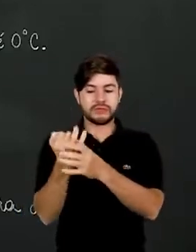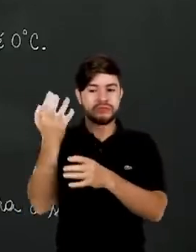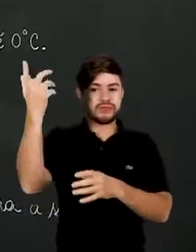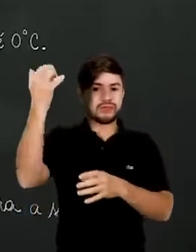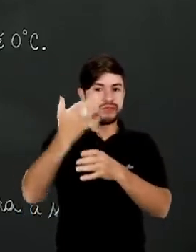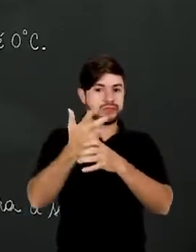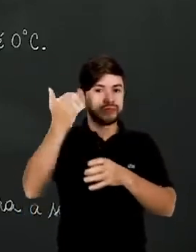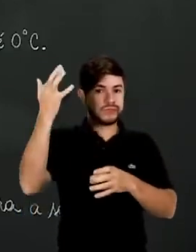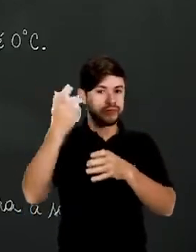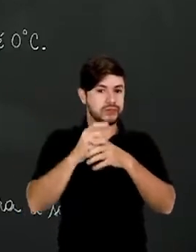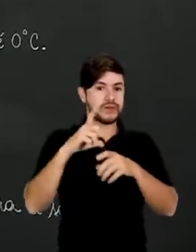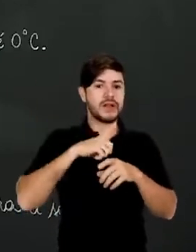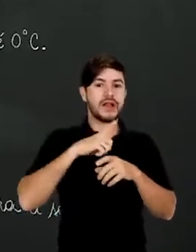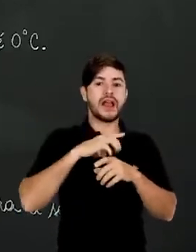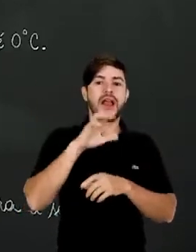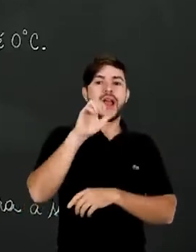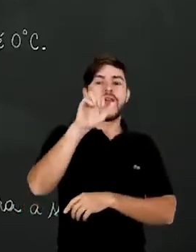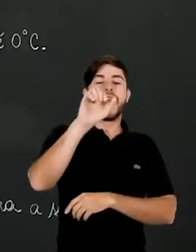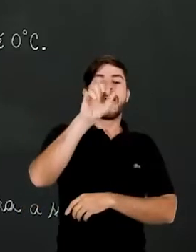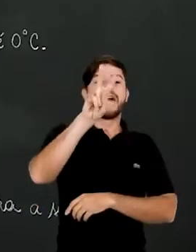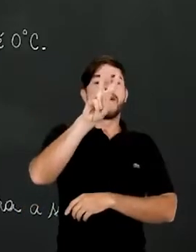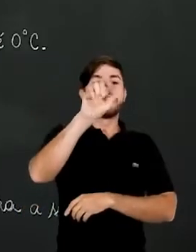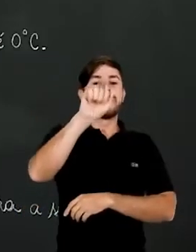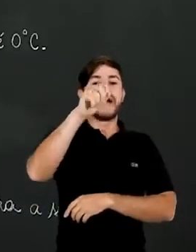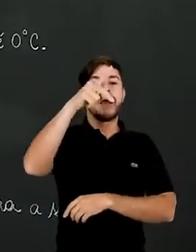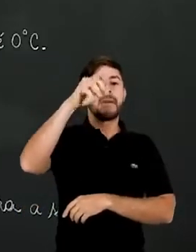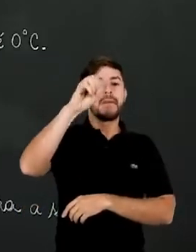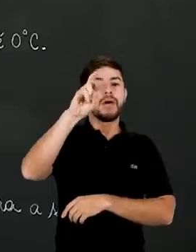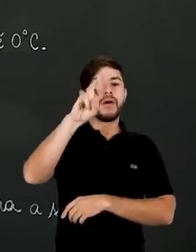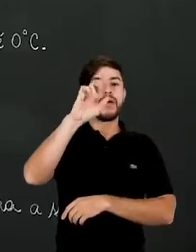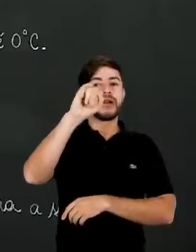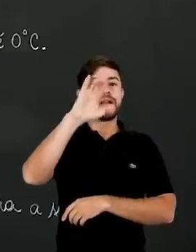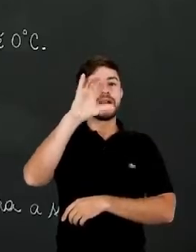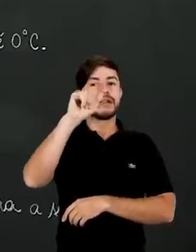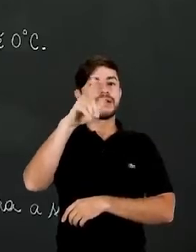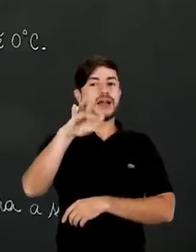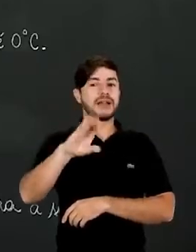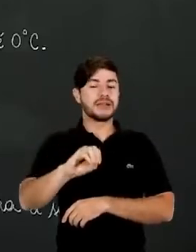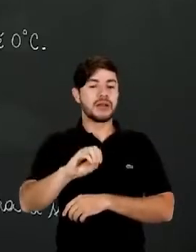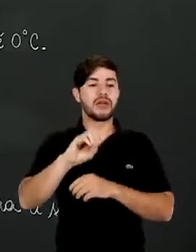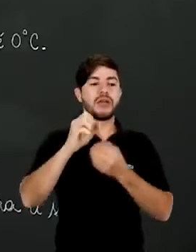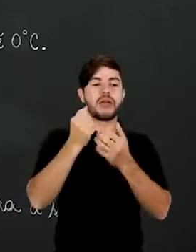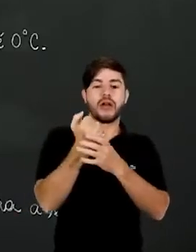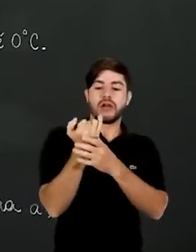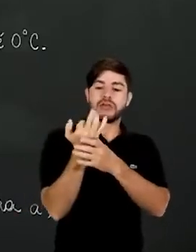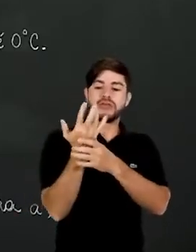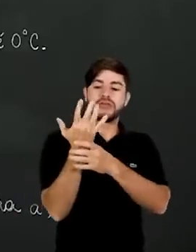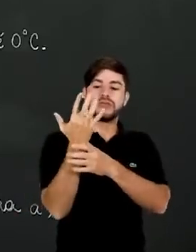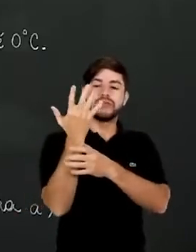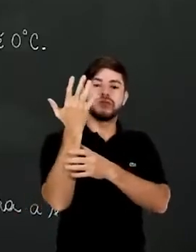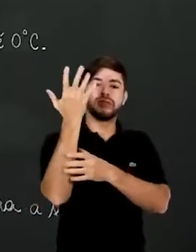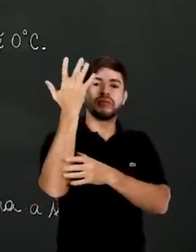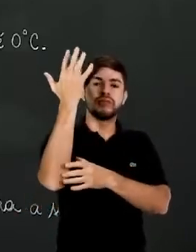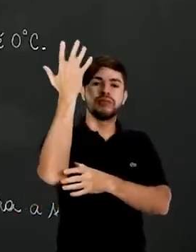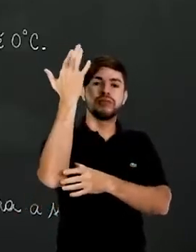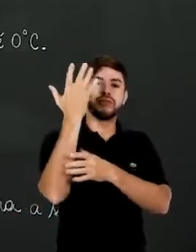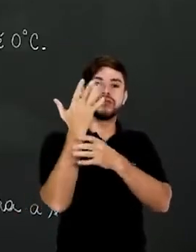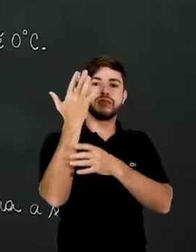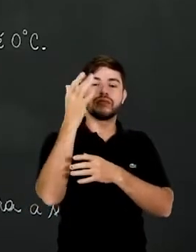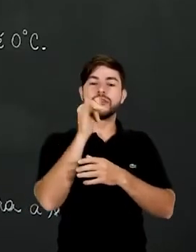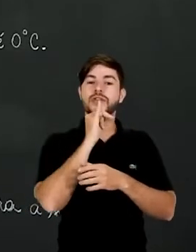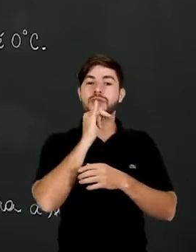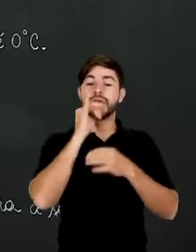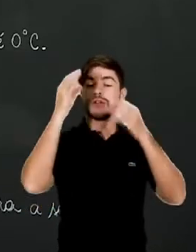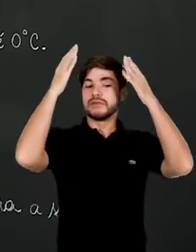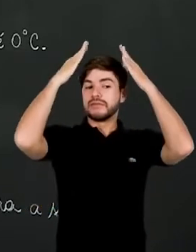famosa vaporização. Super do nosso cotidiano, você sai aí após um banho, cabelo molhado. O que seca? Está